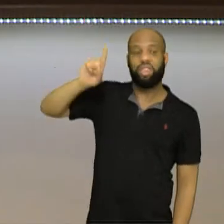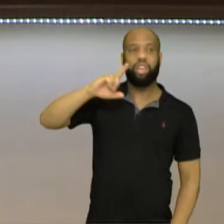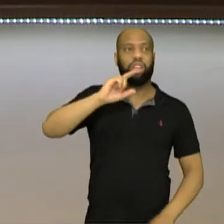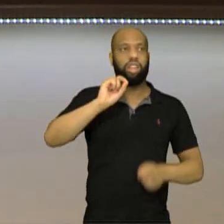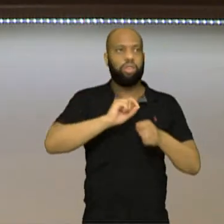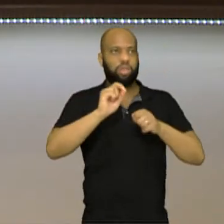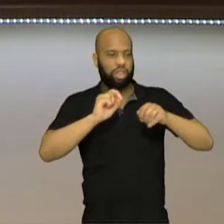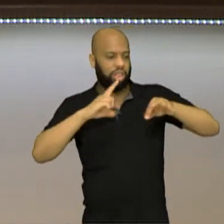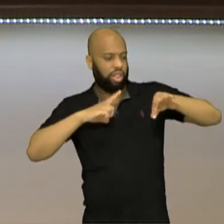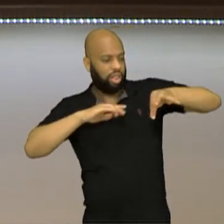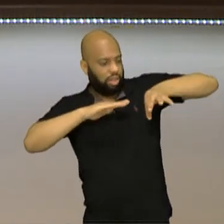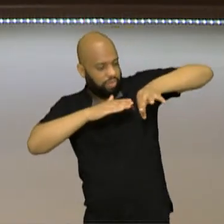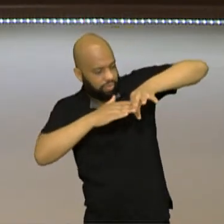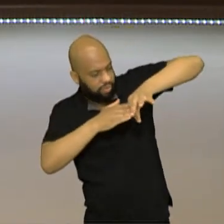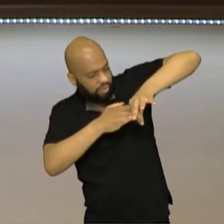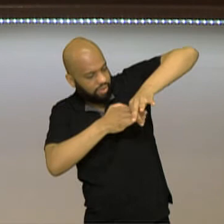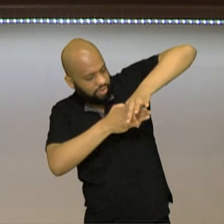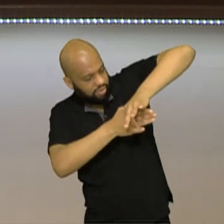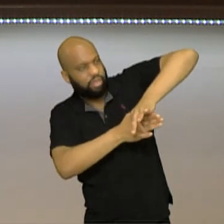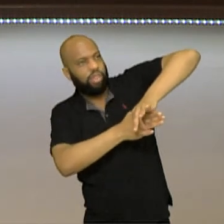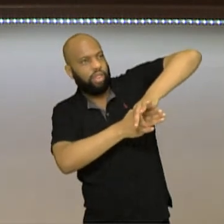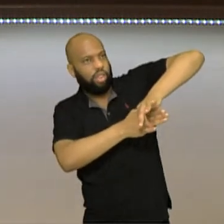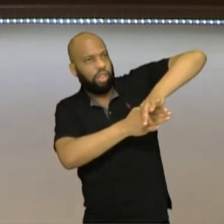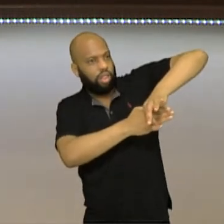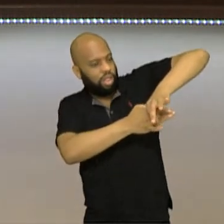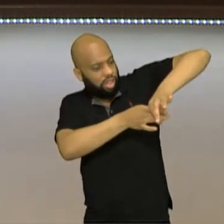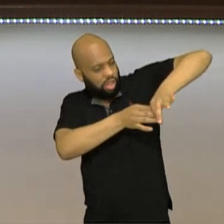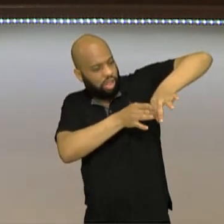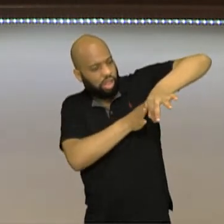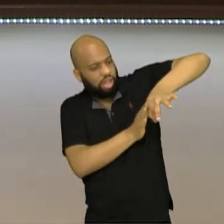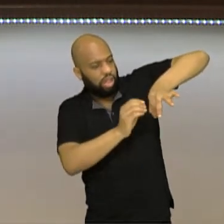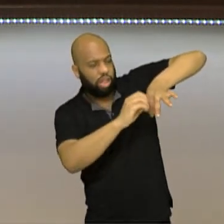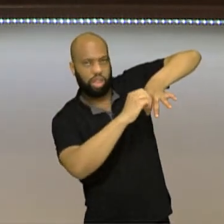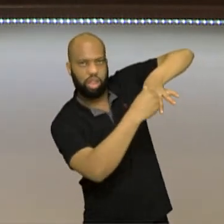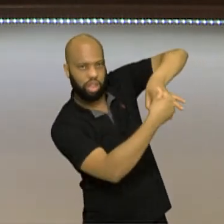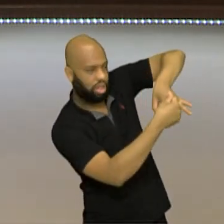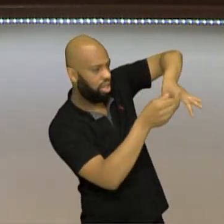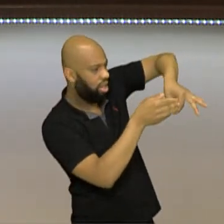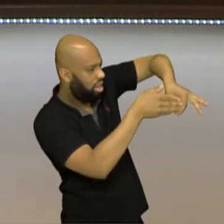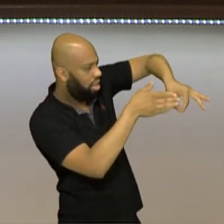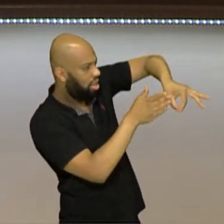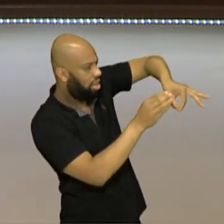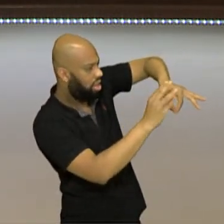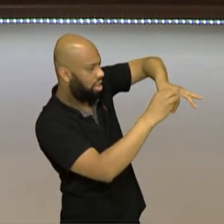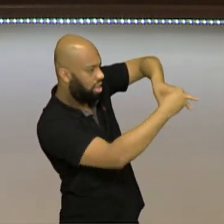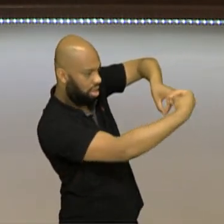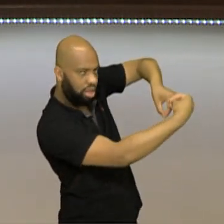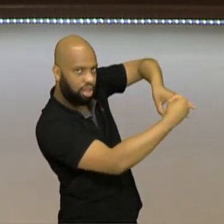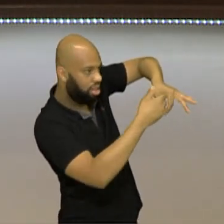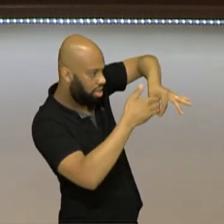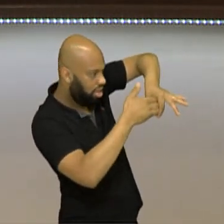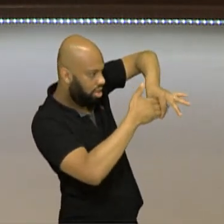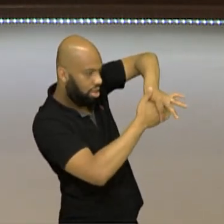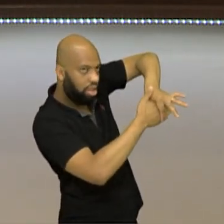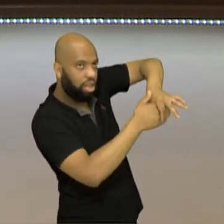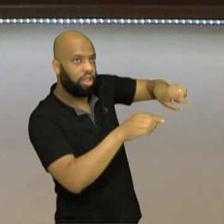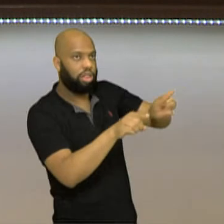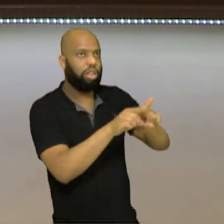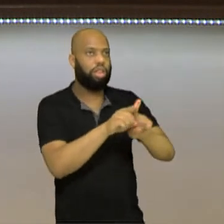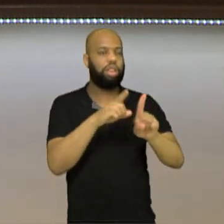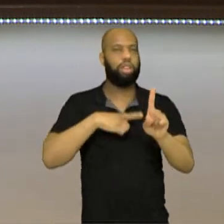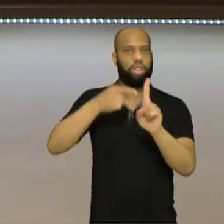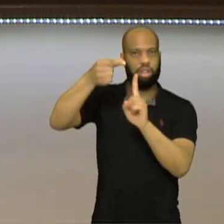no fundo da vagina também, trazida, né? Desenrolada até a parte externa ali da vulva. Temos aqui a camisinha